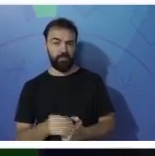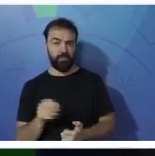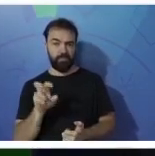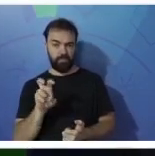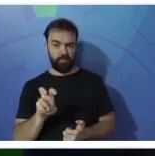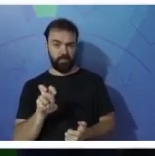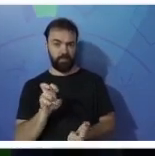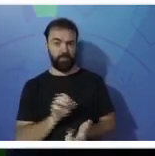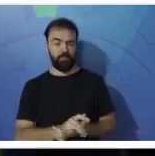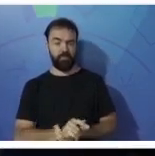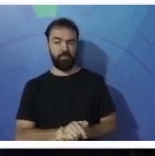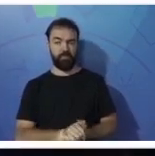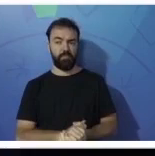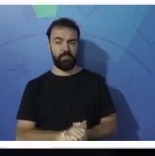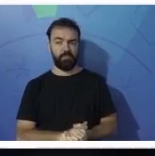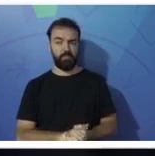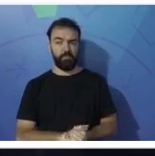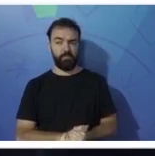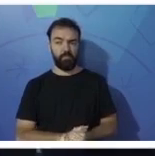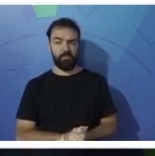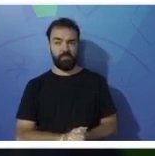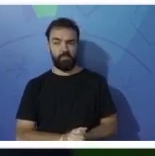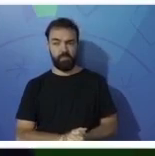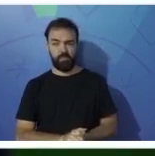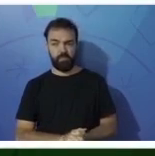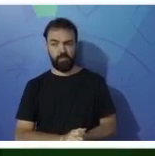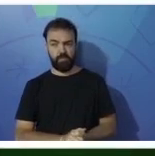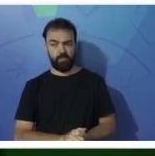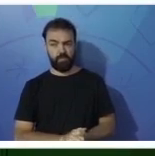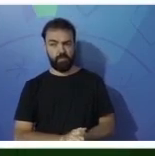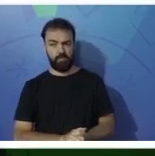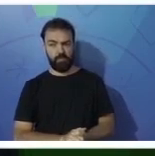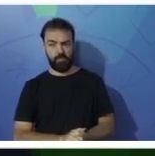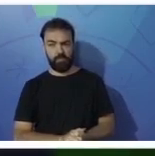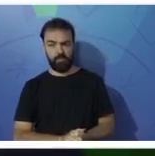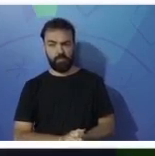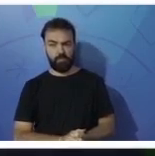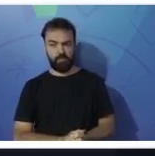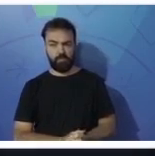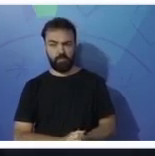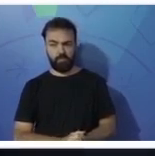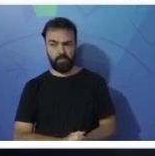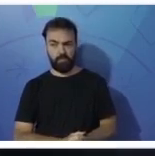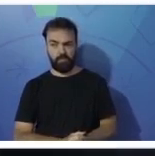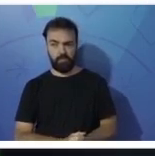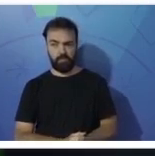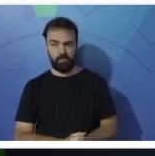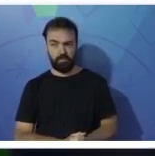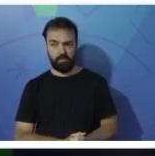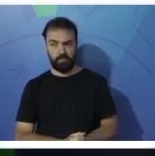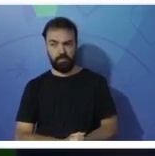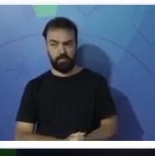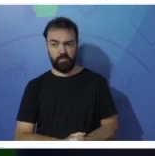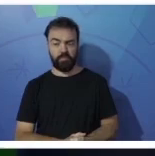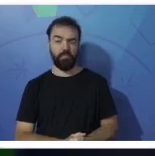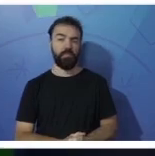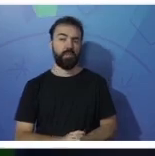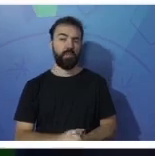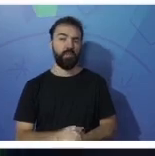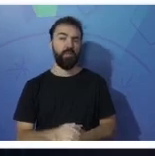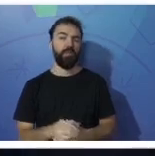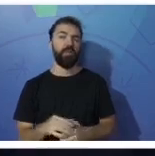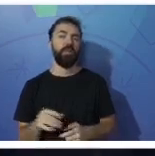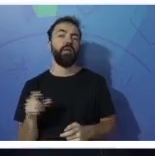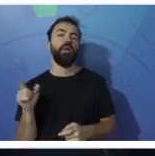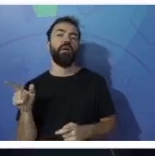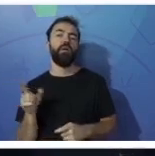Exercício 5. Agora falando do urso polar. Qual é o trabalho do urso polar na casa do penhasco?